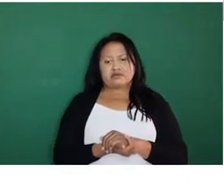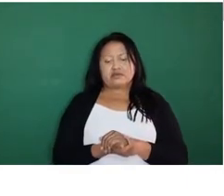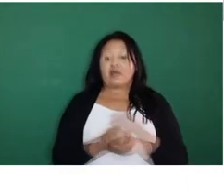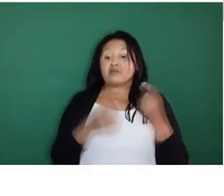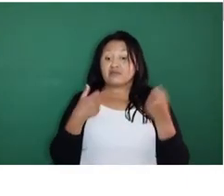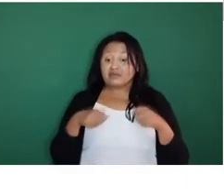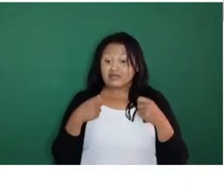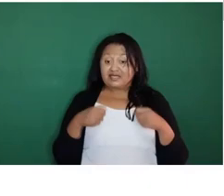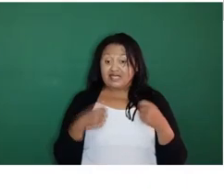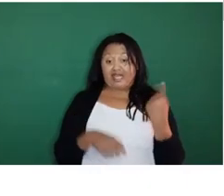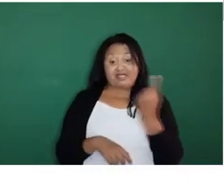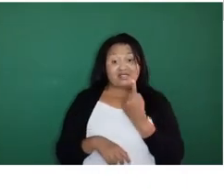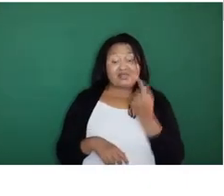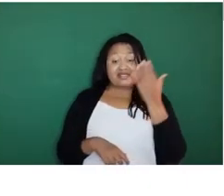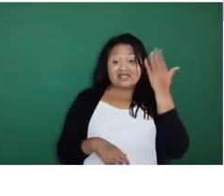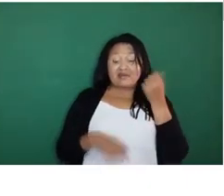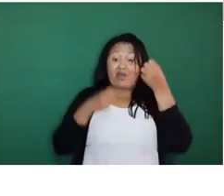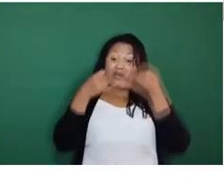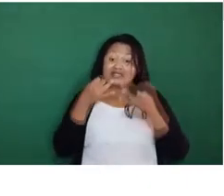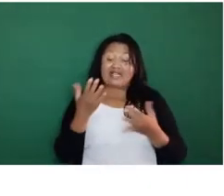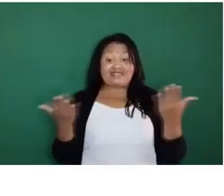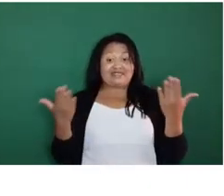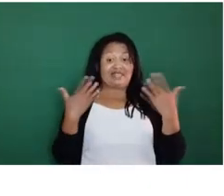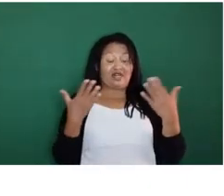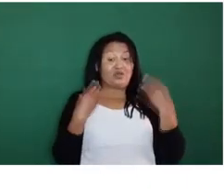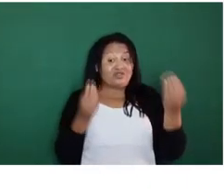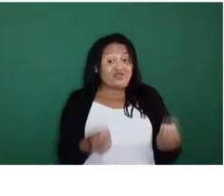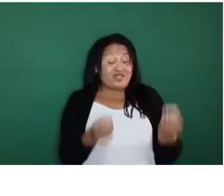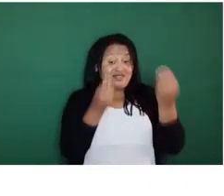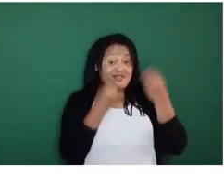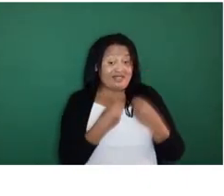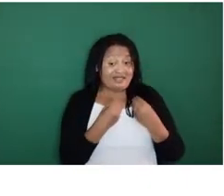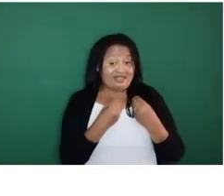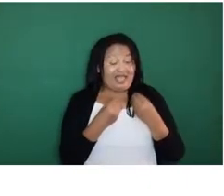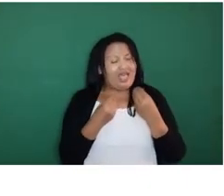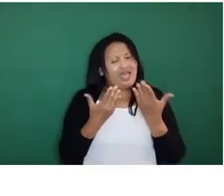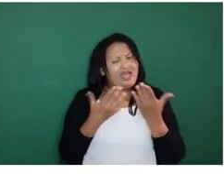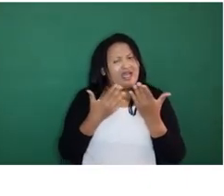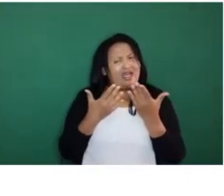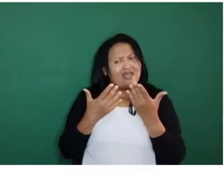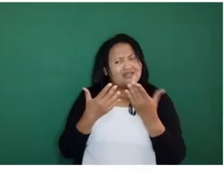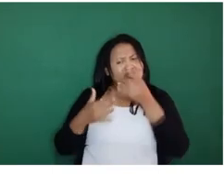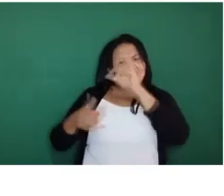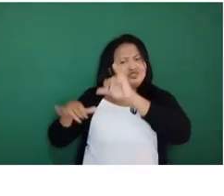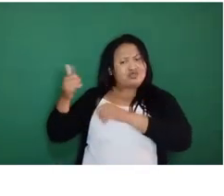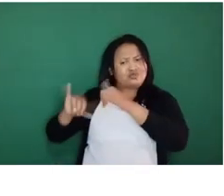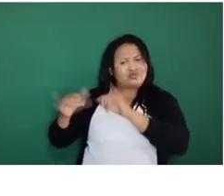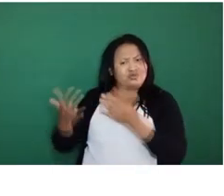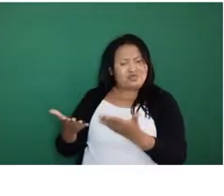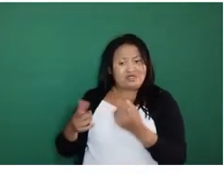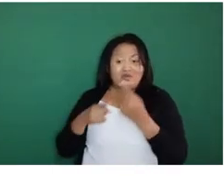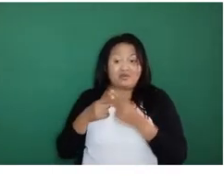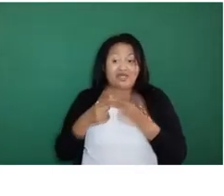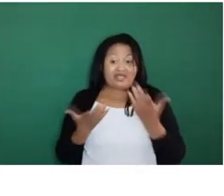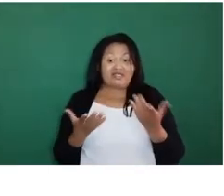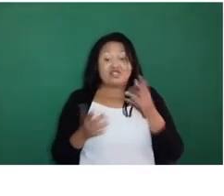é necessário que a gente saiba a quantidade de calor que foi dada a essa determinada substância A água porque aí vai ser só